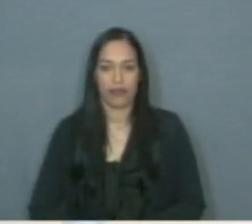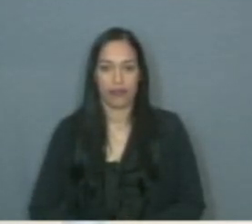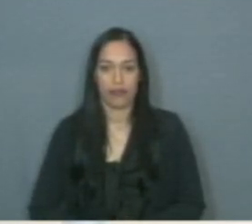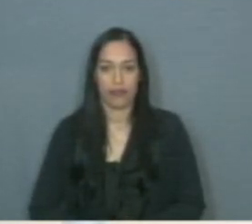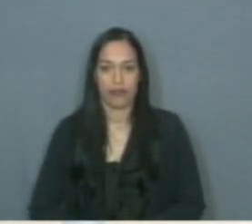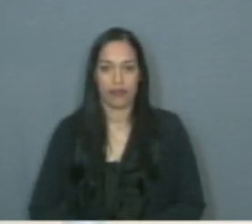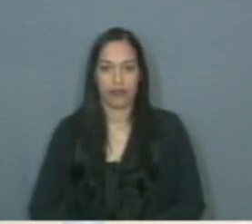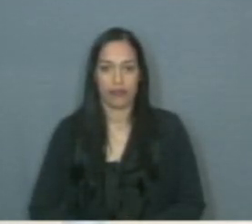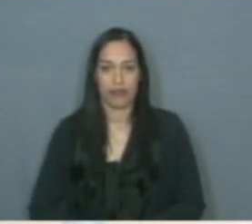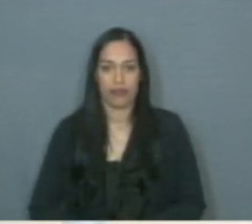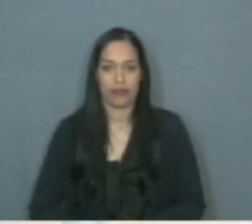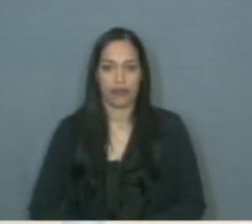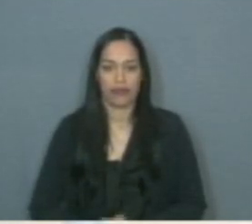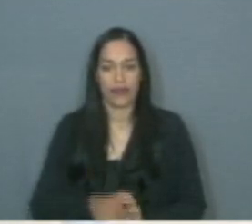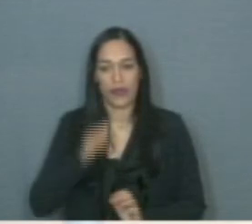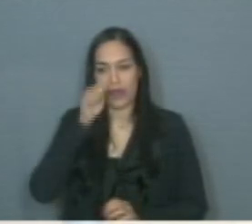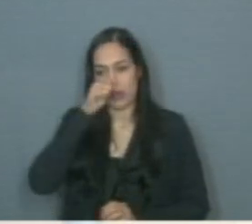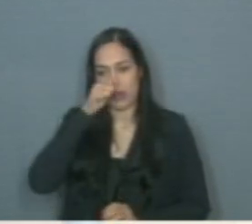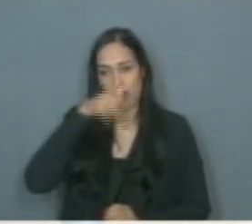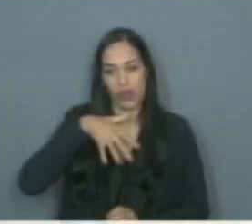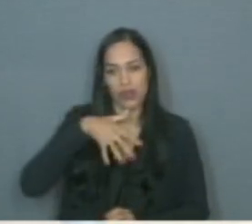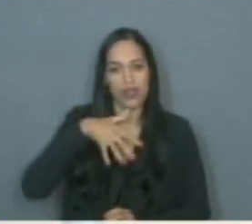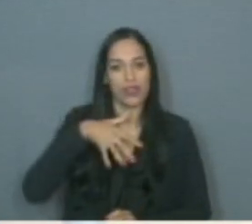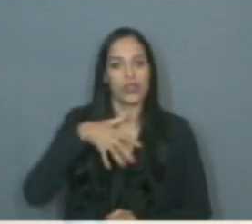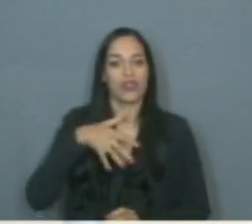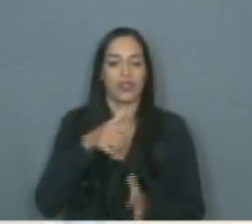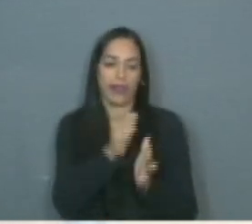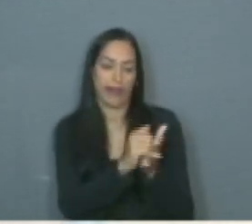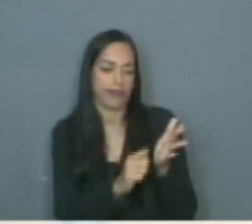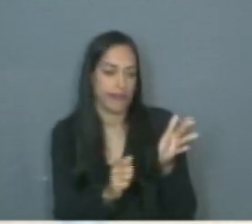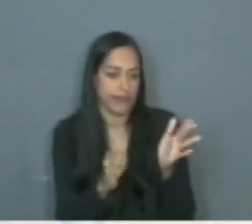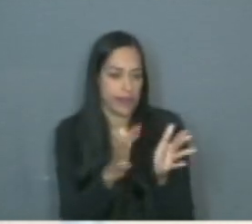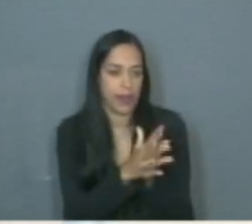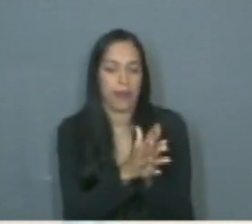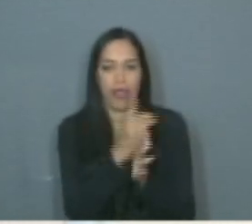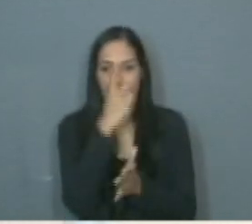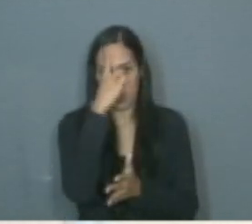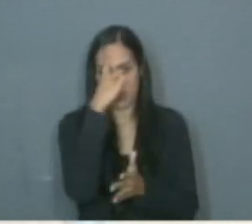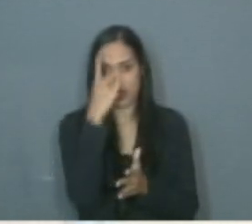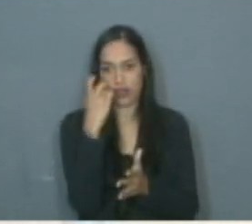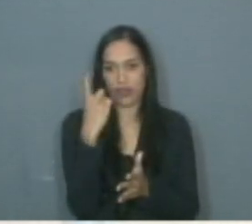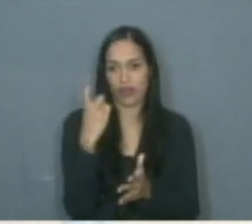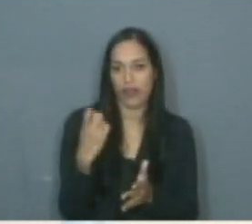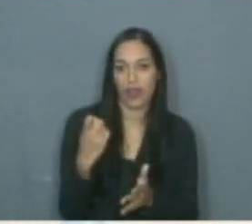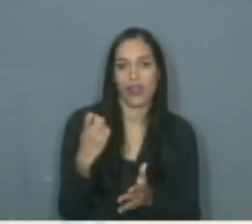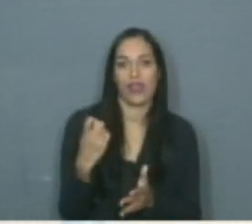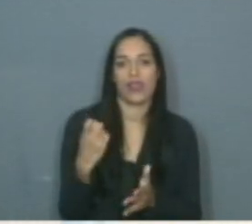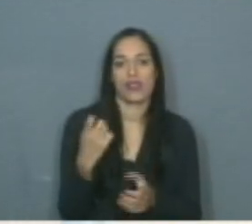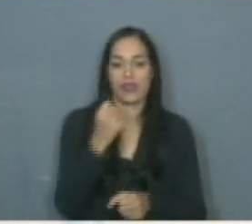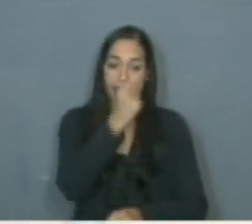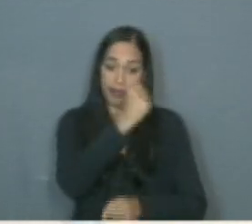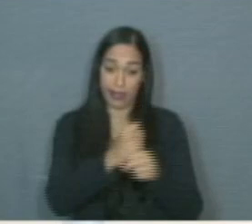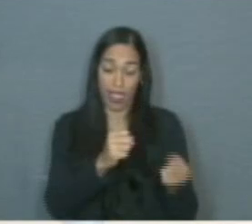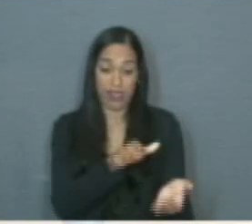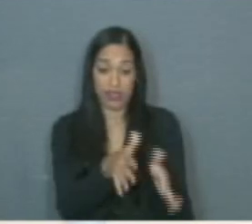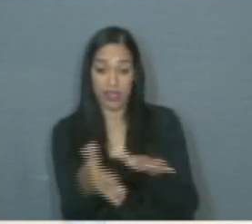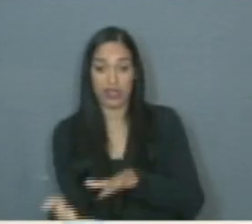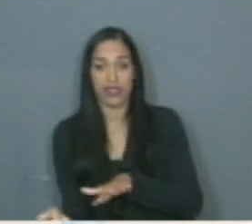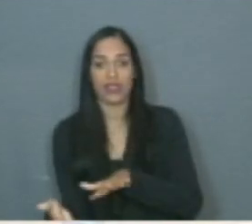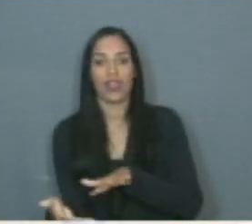dos atos grosseiros, das ameaças de violência, de assassinato